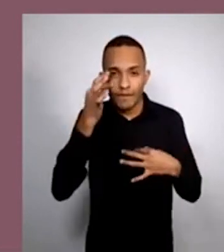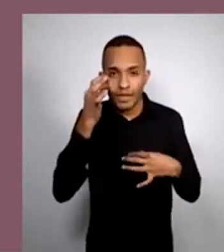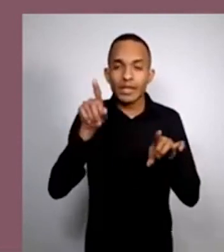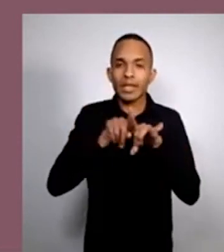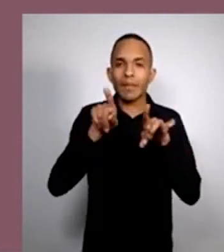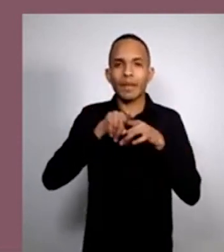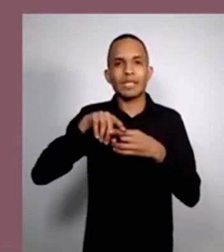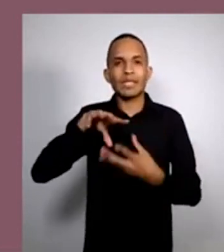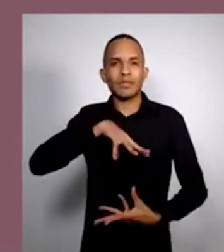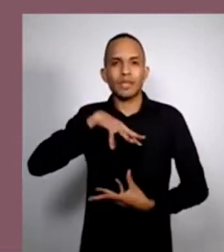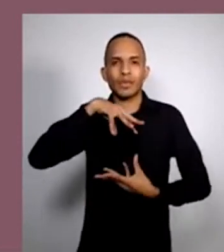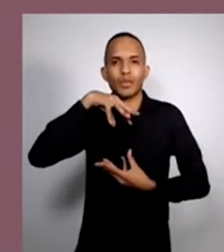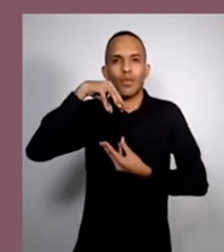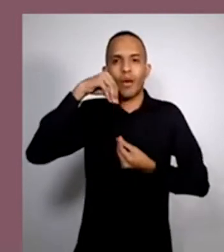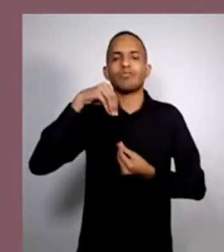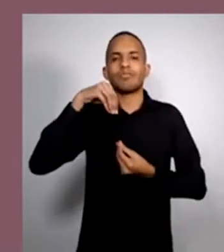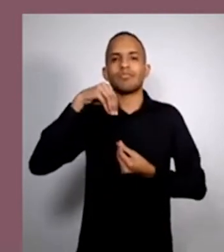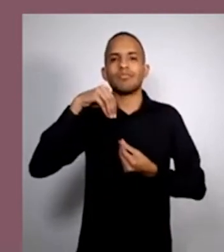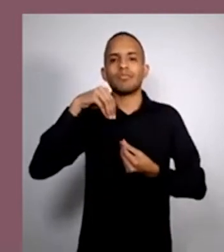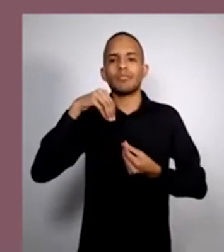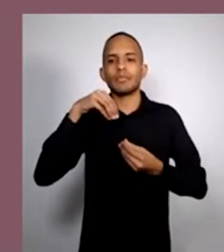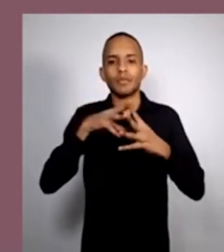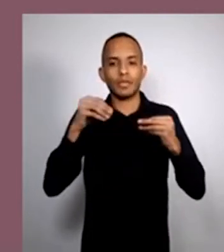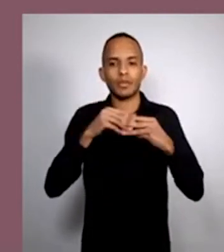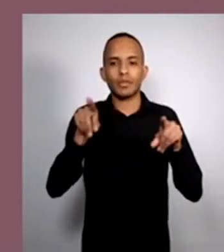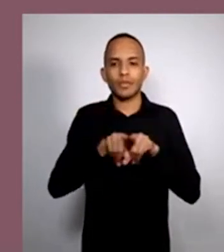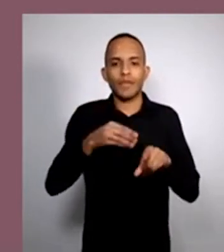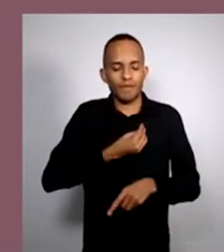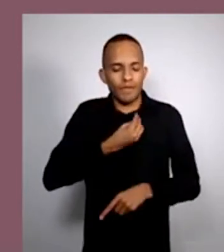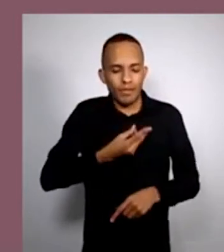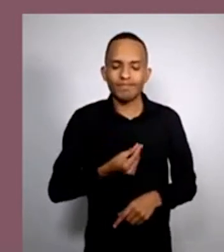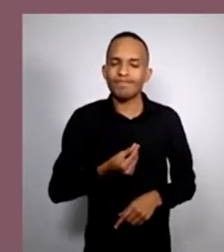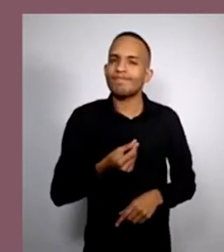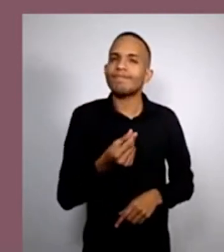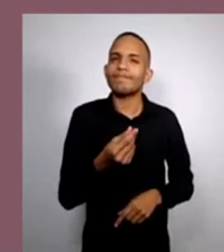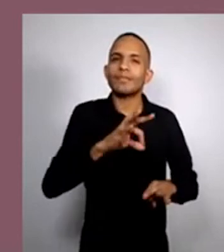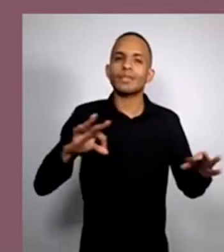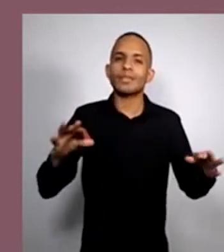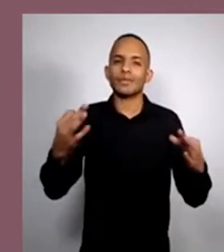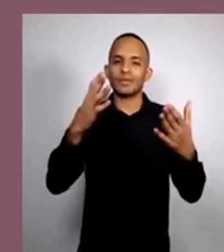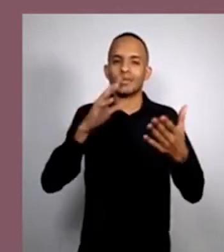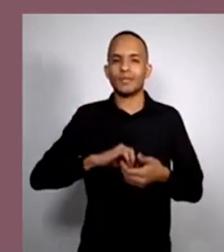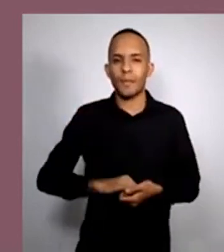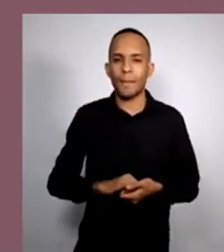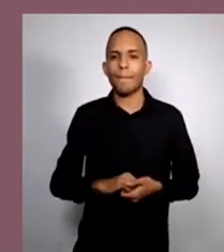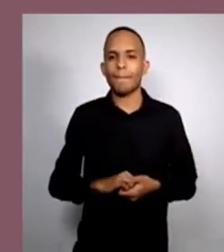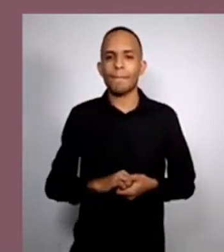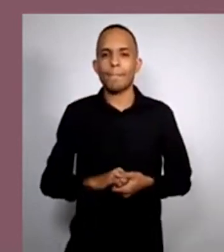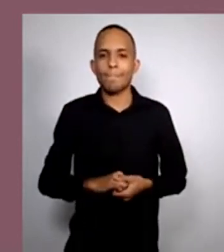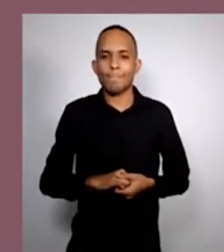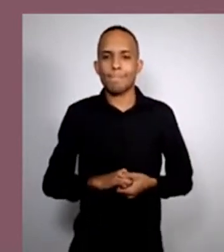a gente permanecer vivo por muito tempo. Vida longa a todo mundo. Vida longa.